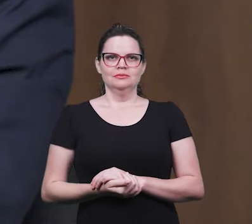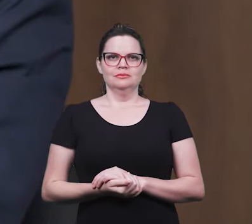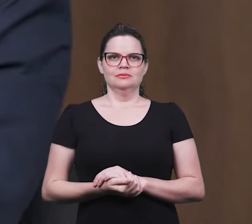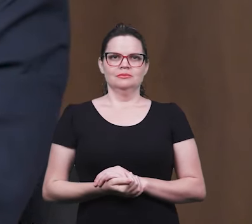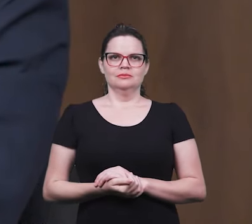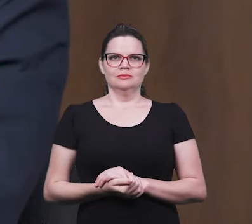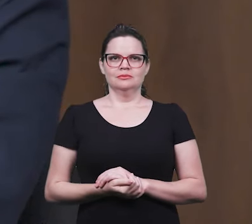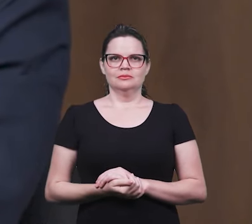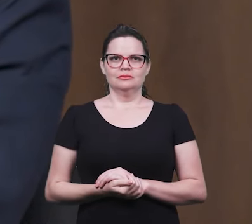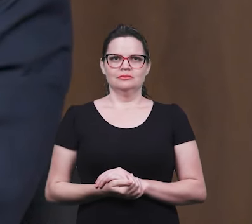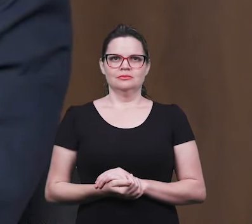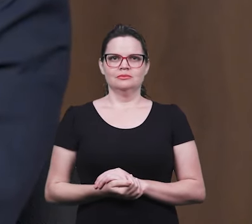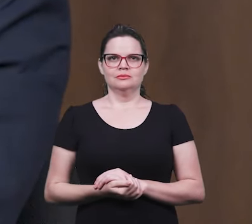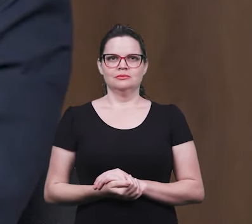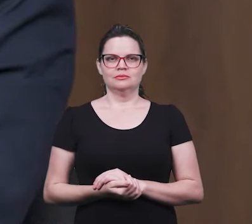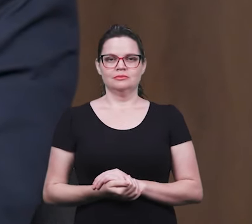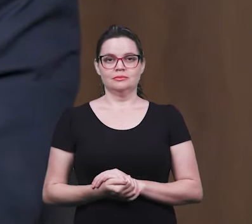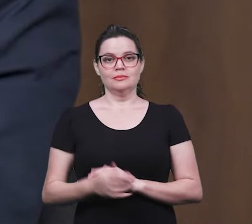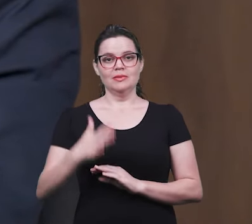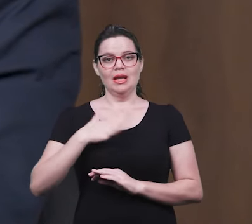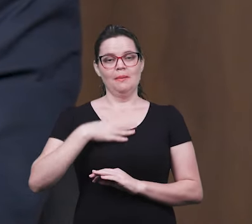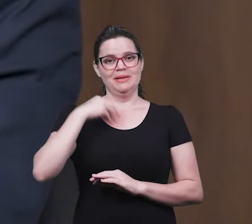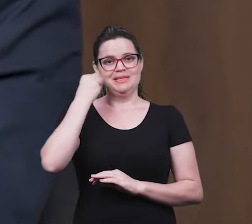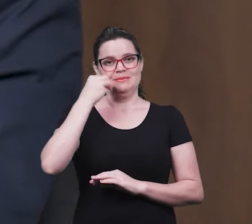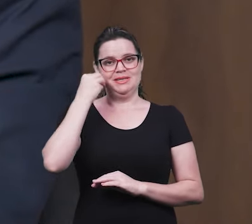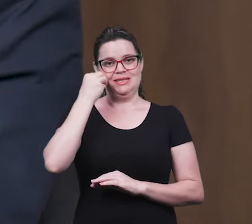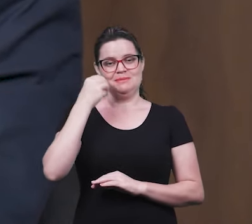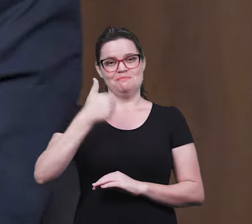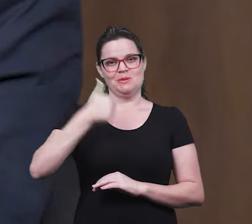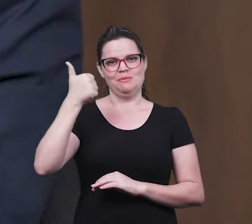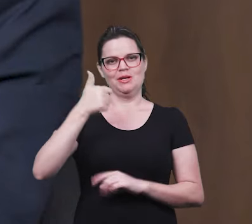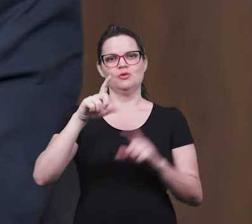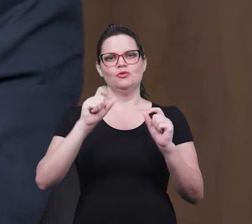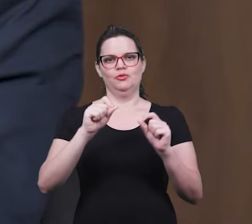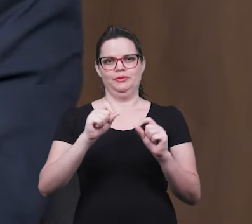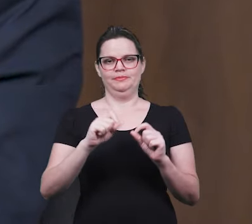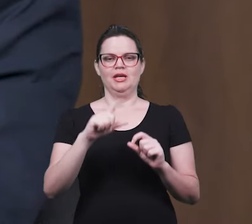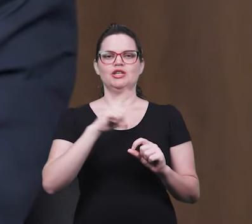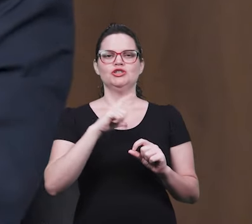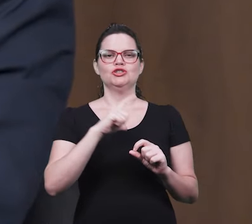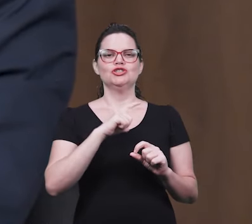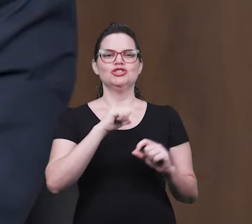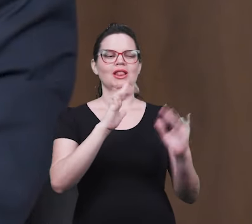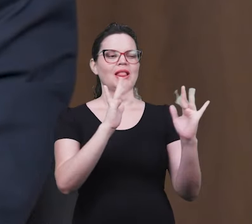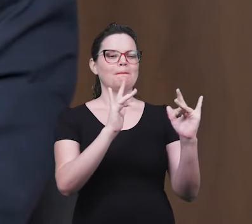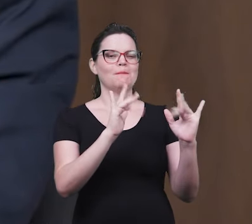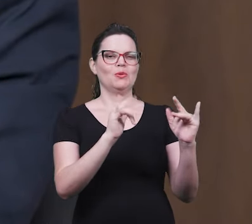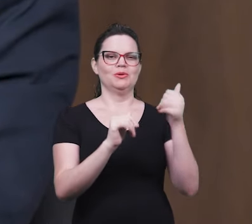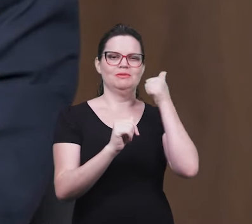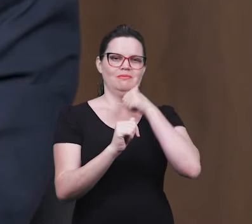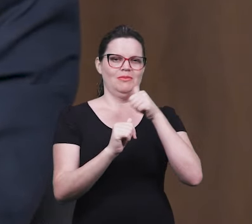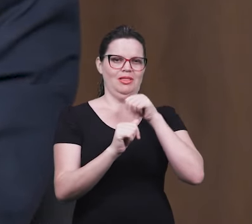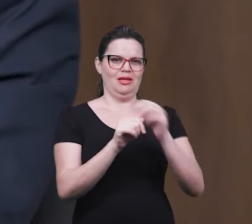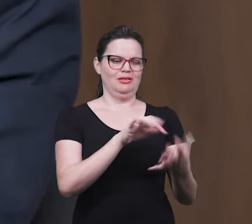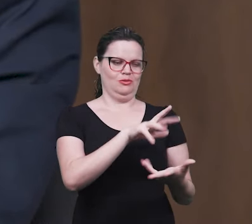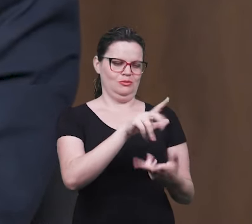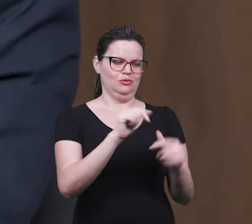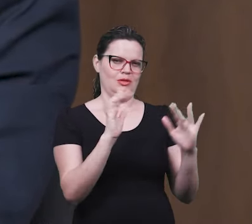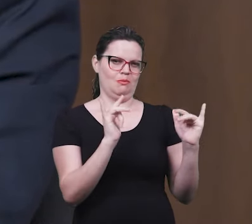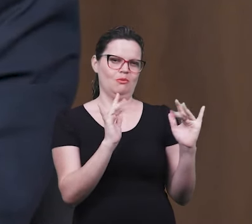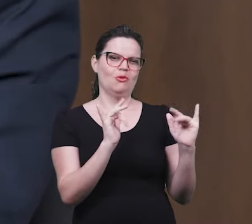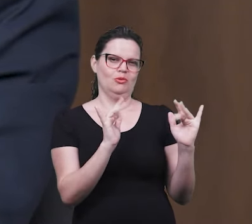tinha saído de um relacionamento com uma moça do mundo. E